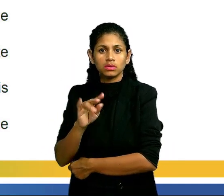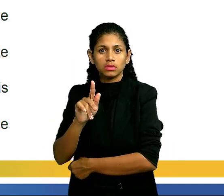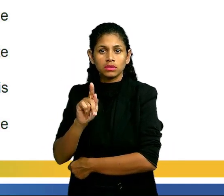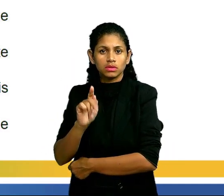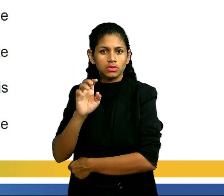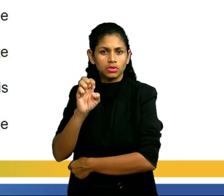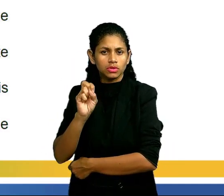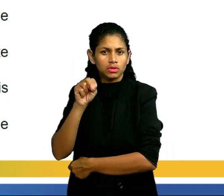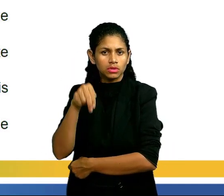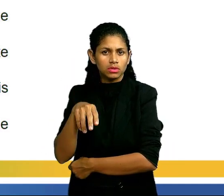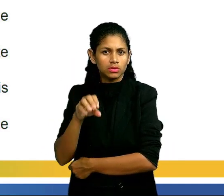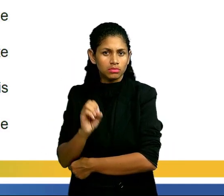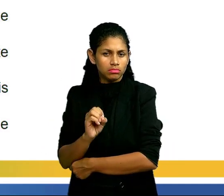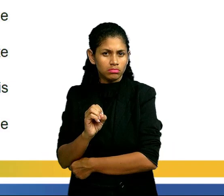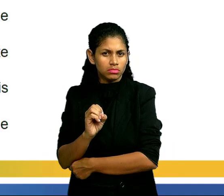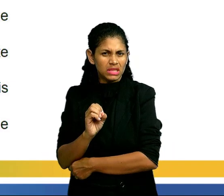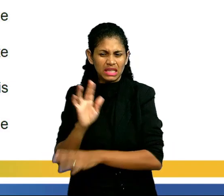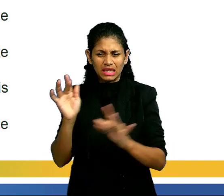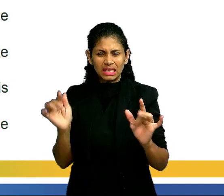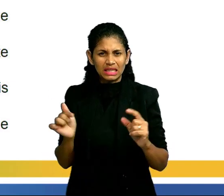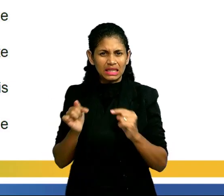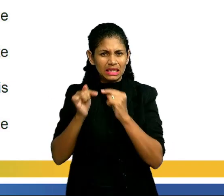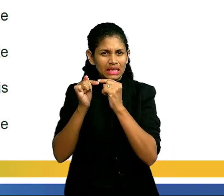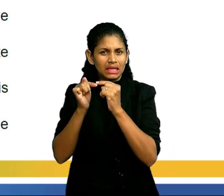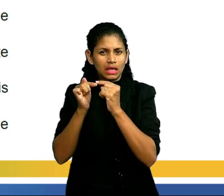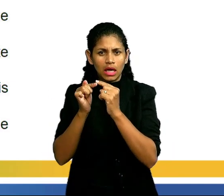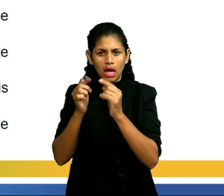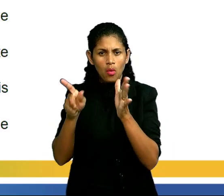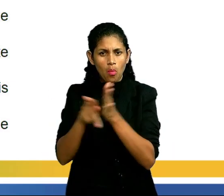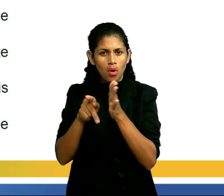vírus, capaz de se ligar ao próprio... Então fica redundante,